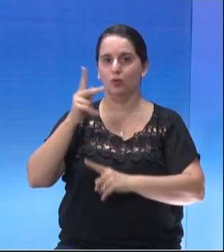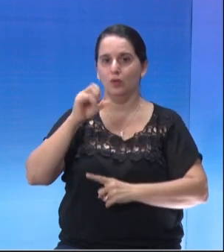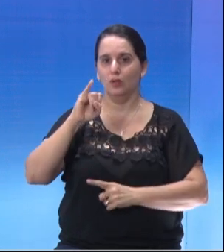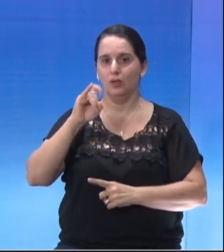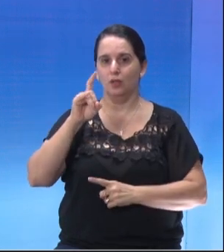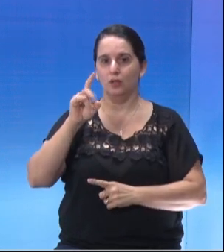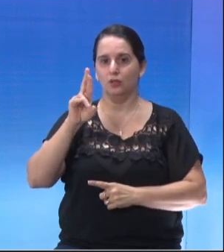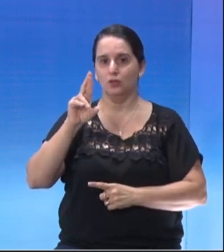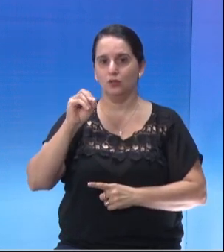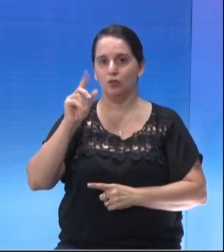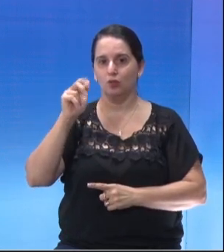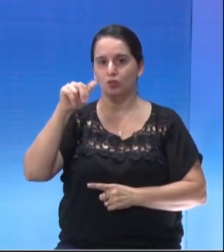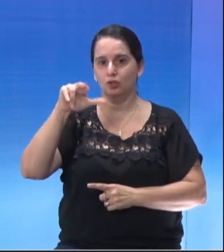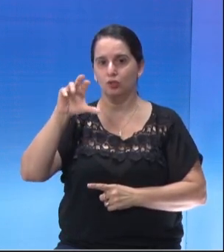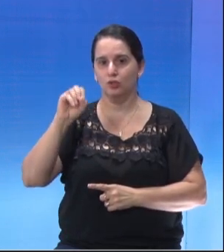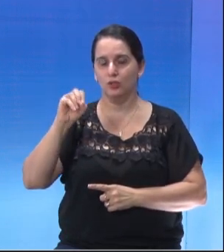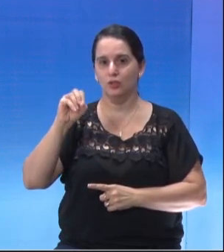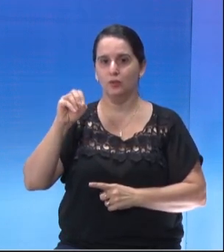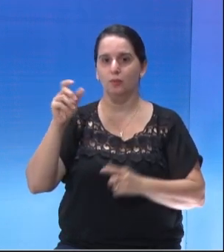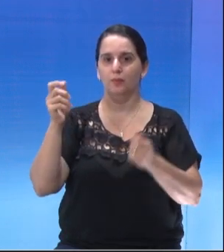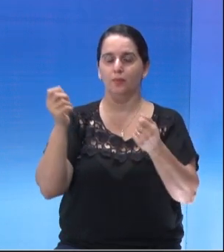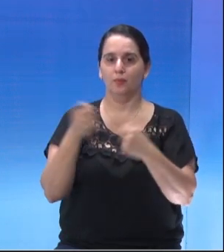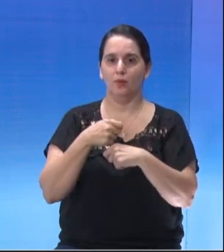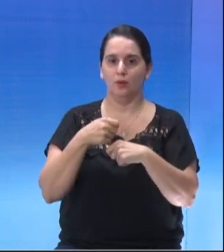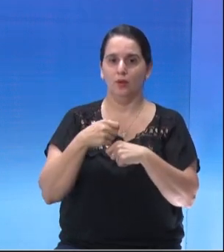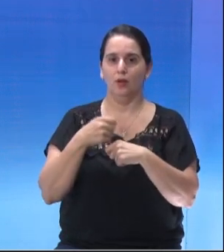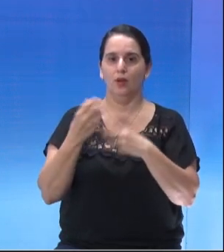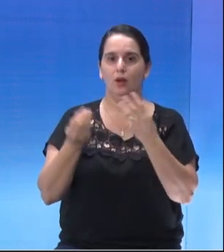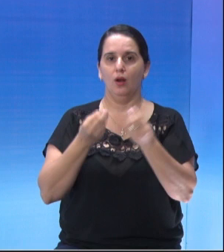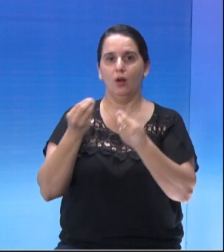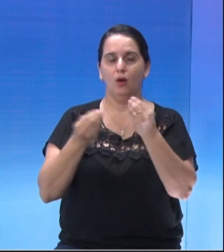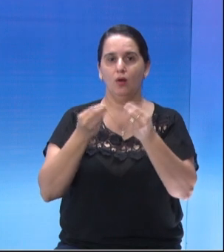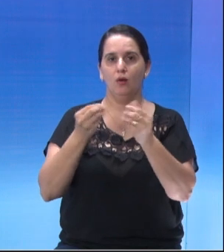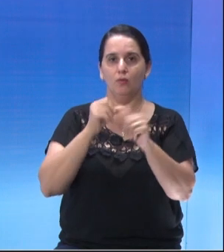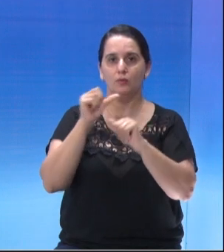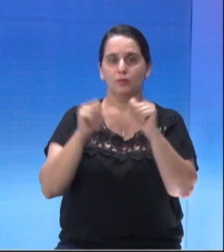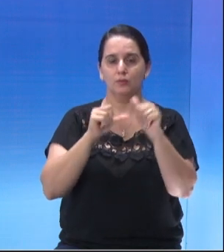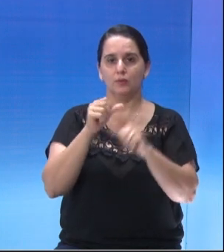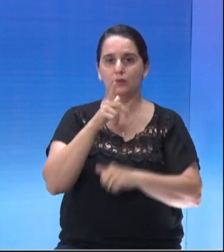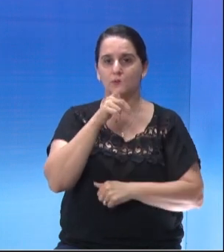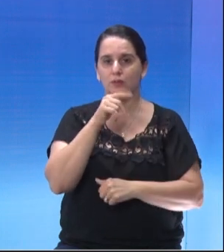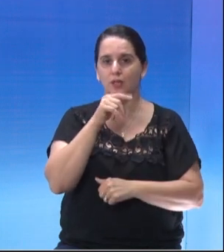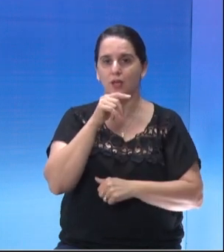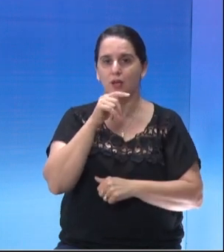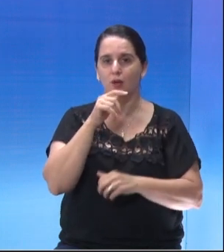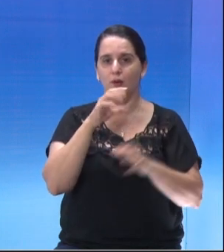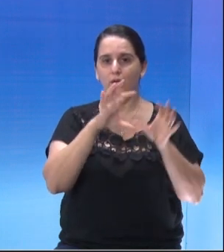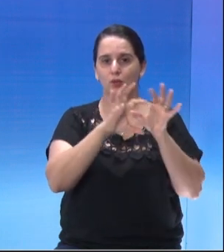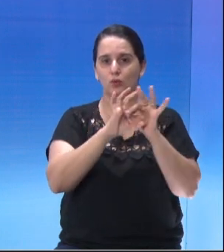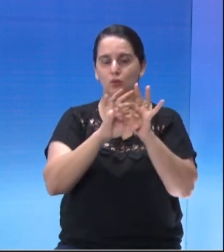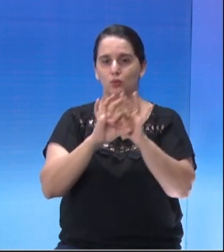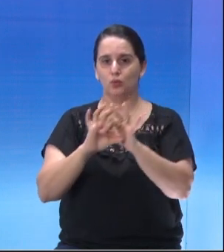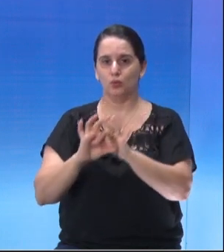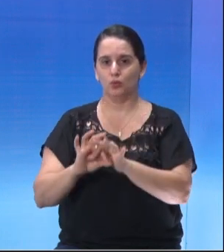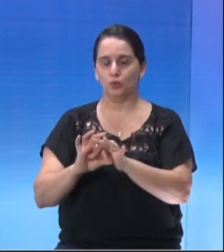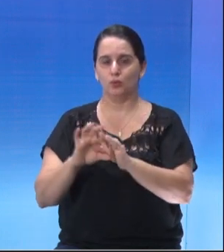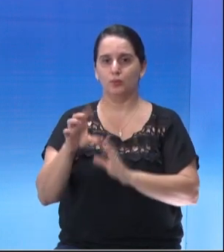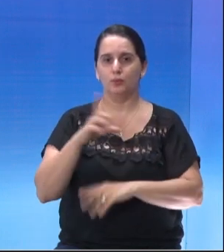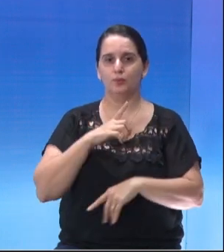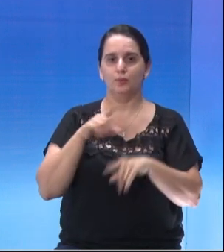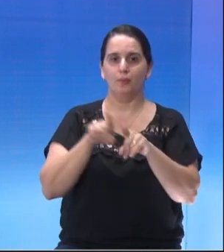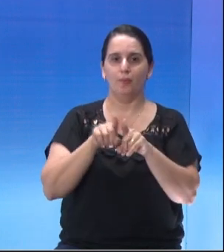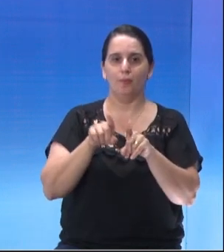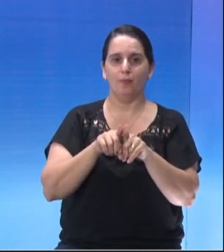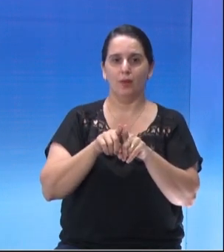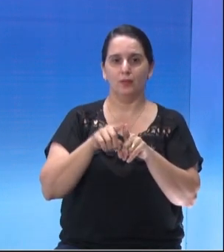do hidrogênio, correto? Proveniente aí do nosso vapor de água. Então, essas são as interações